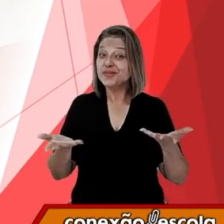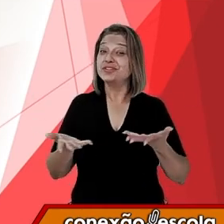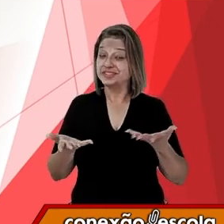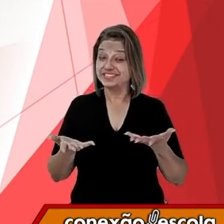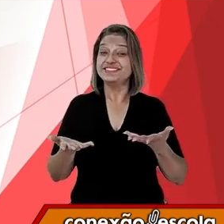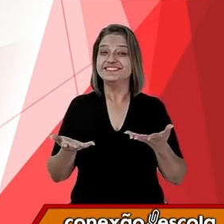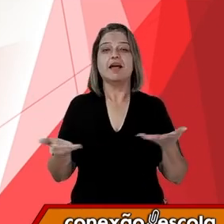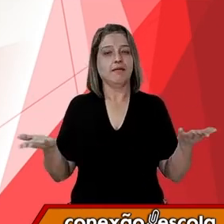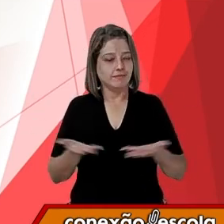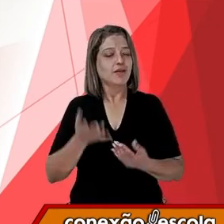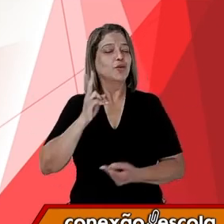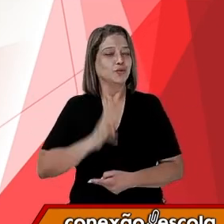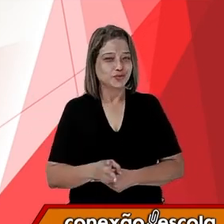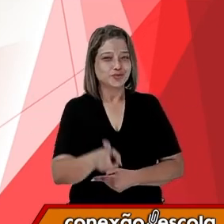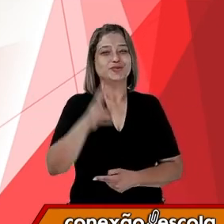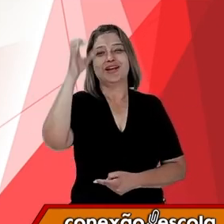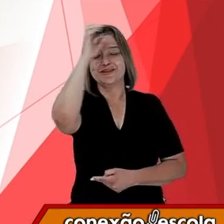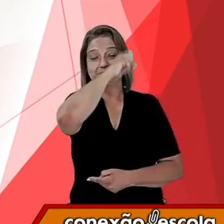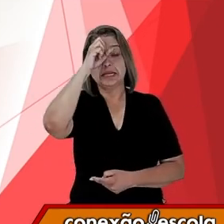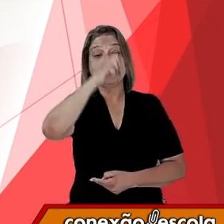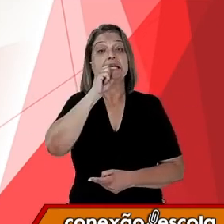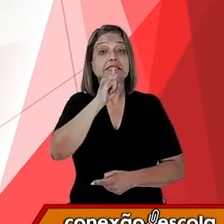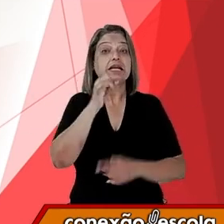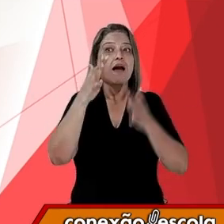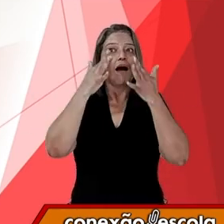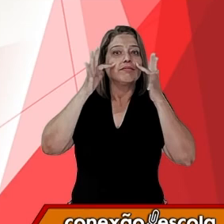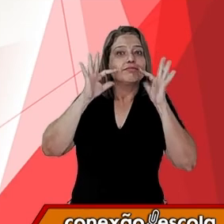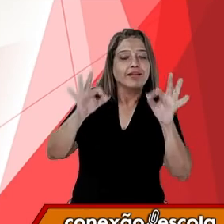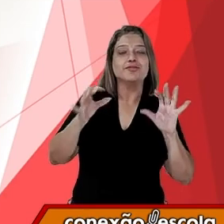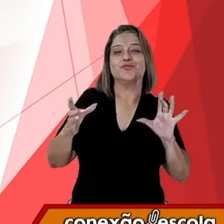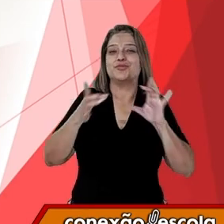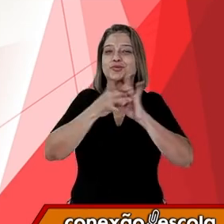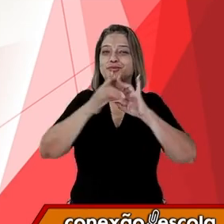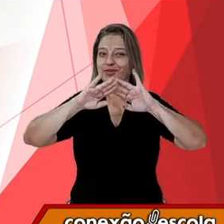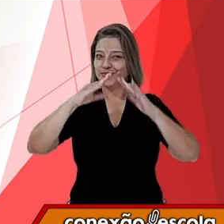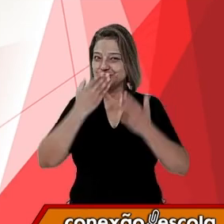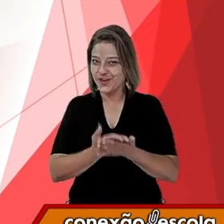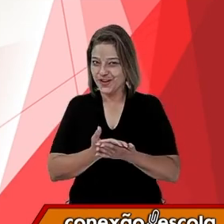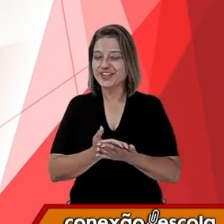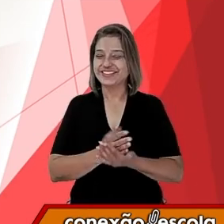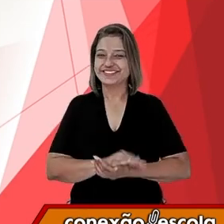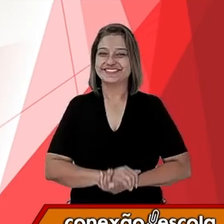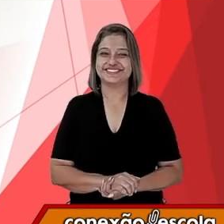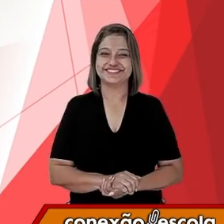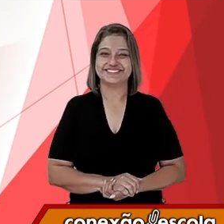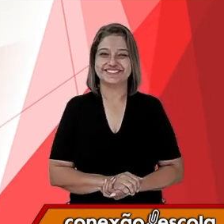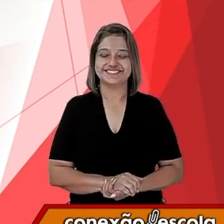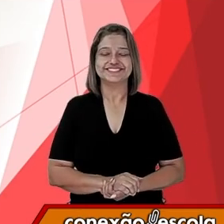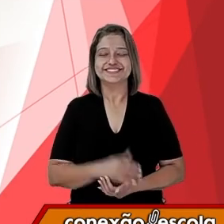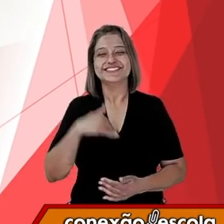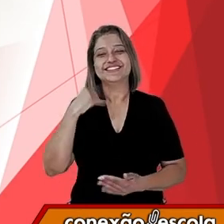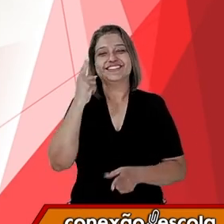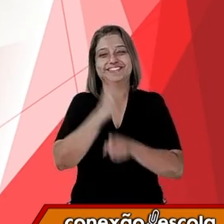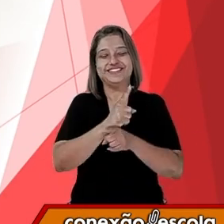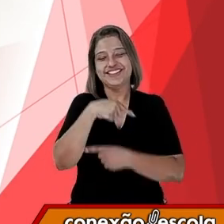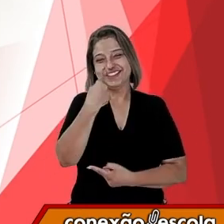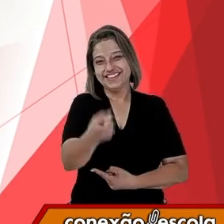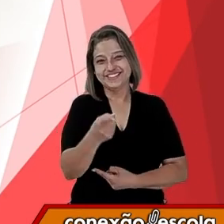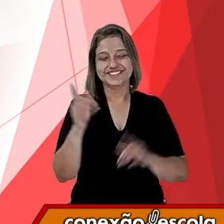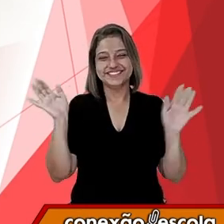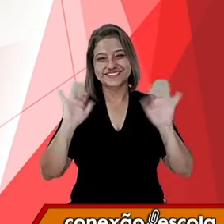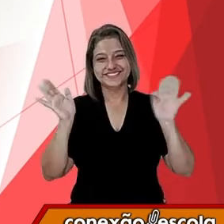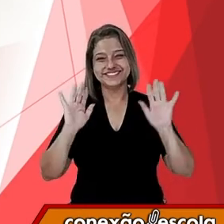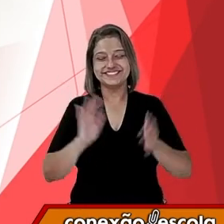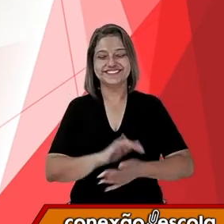vão continuar aprendendo se continuarem ligados no Conexão Escola. Até a próxima!